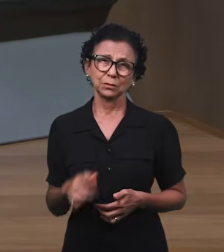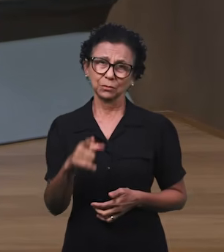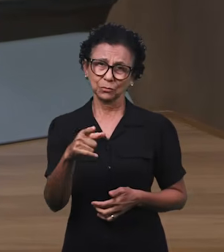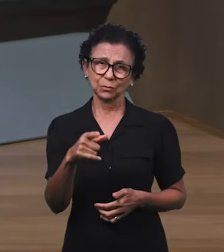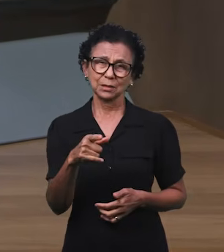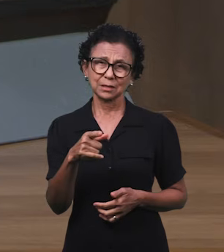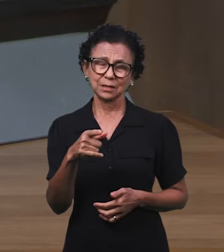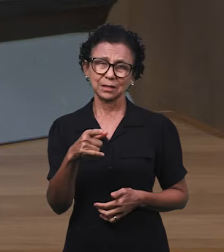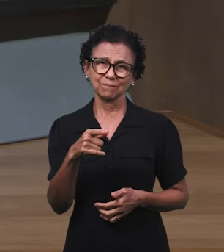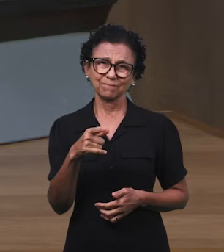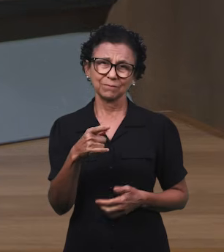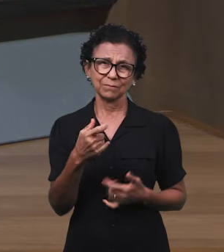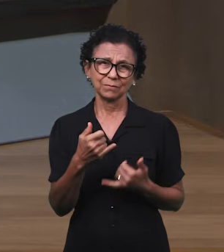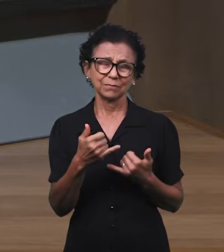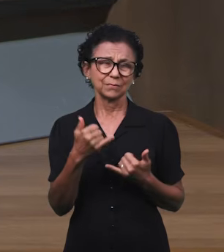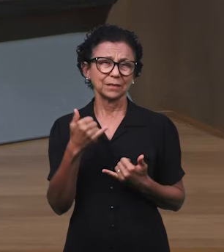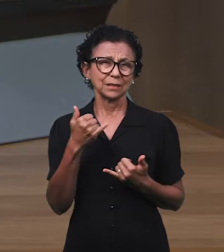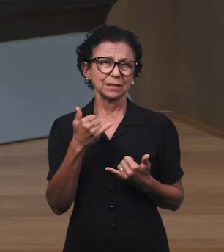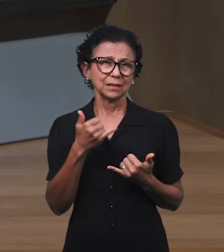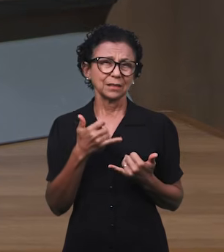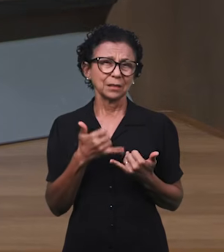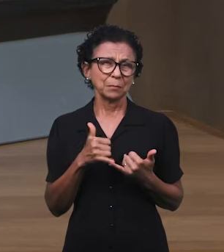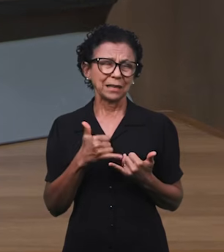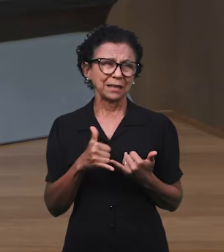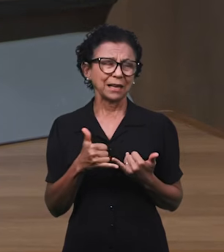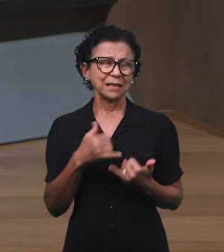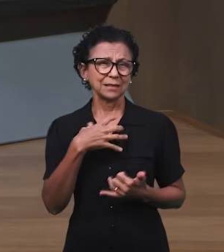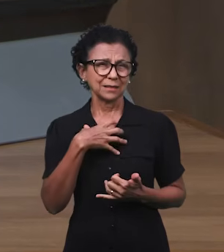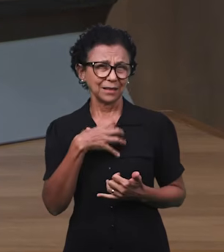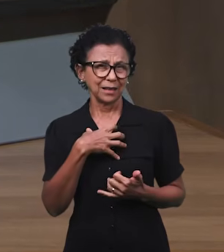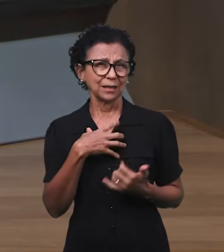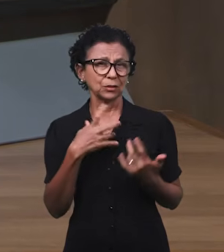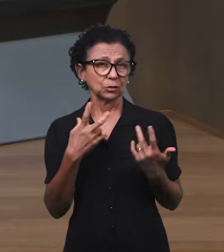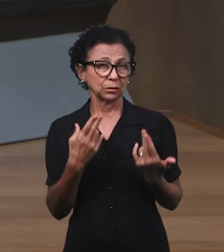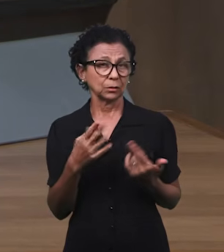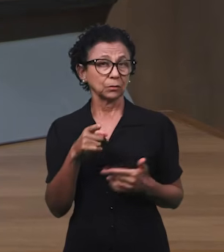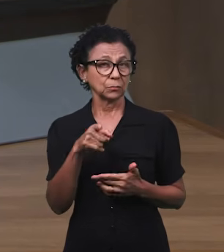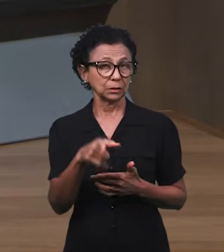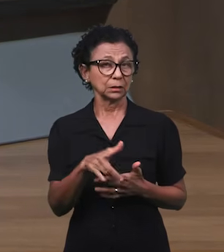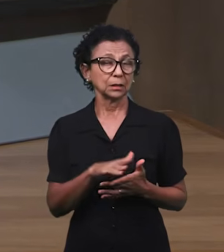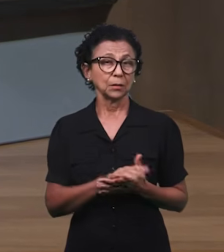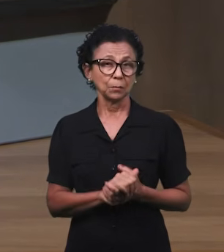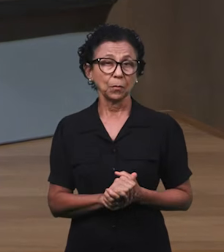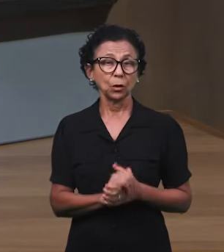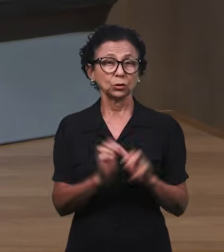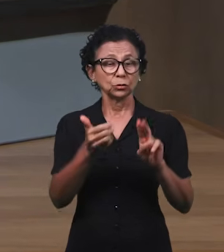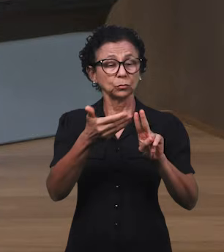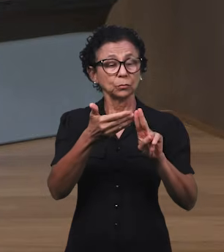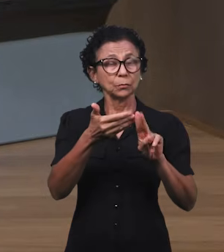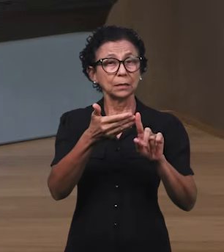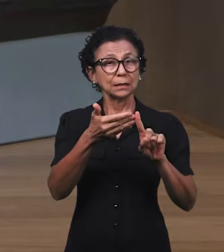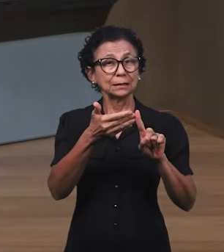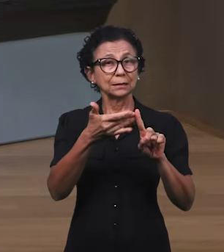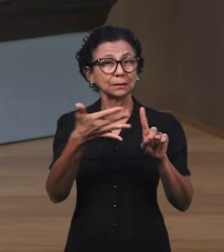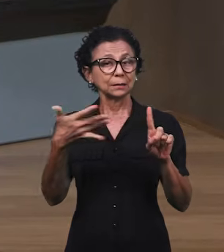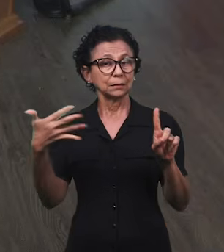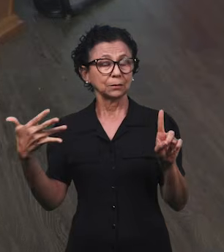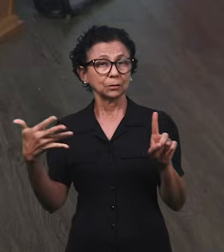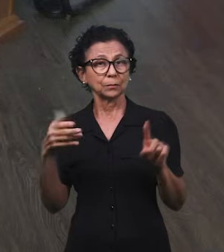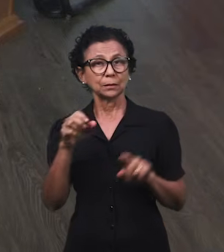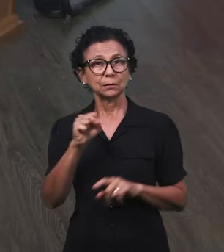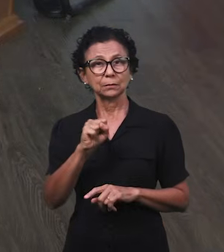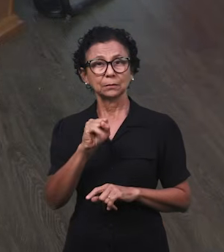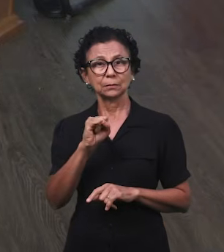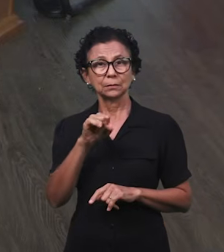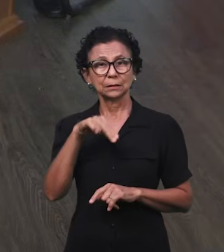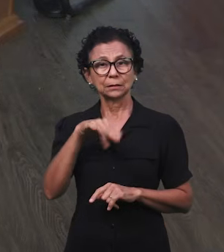desses sintomas pode estar dentro de um aspecto mais global, né? De uma síndrome, eu posso dizer assim? Sim, a gente